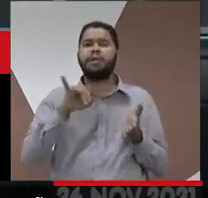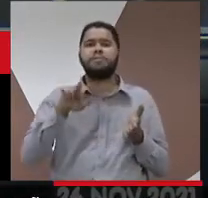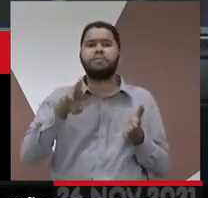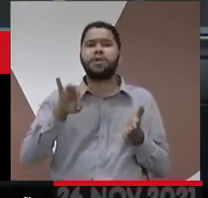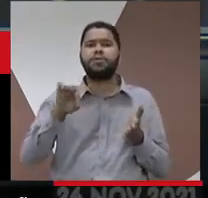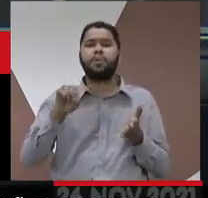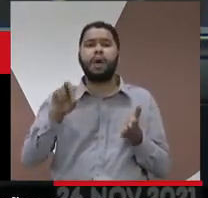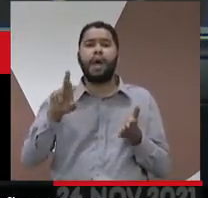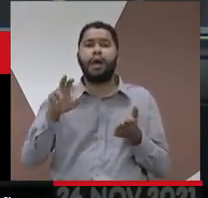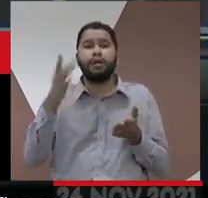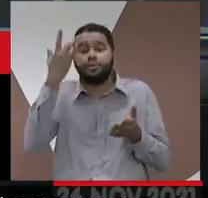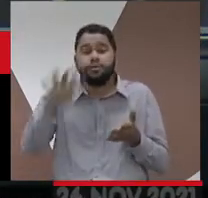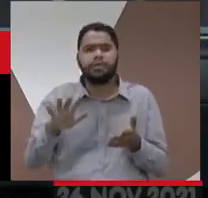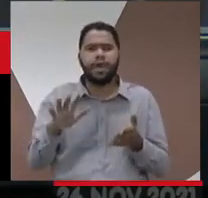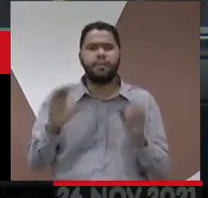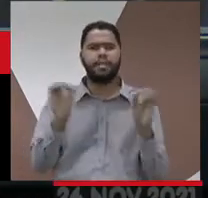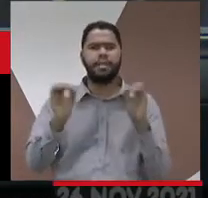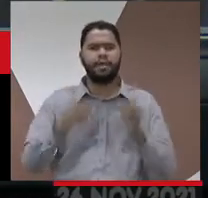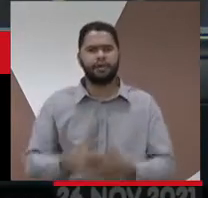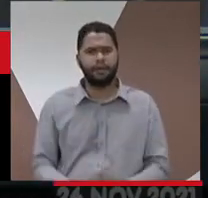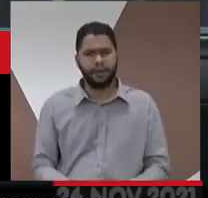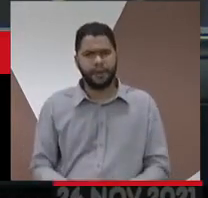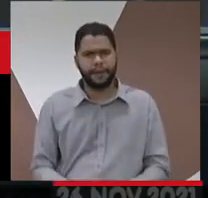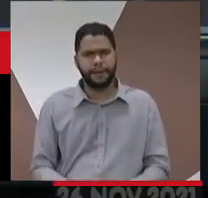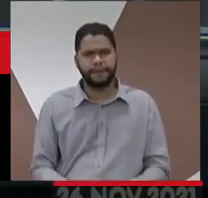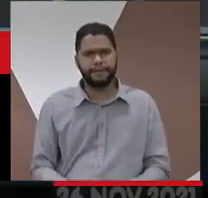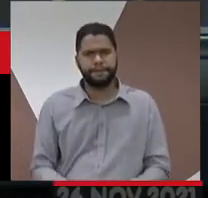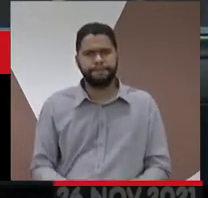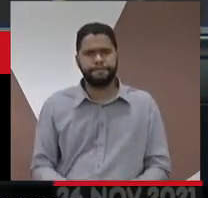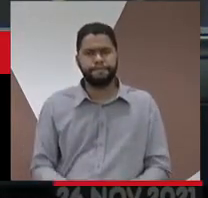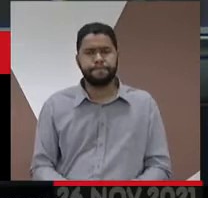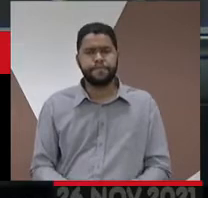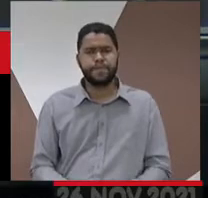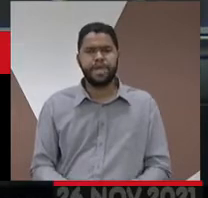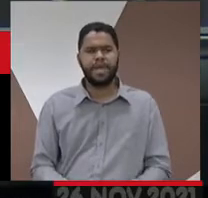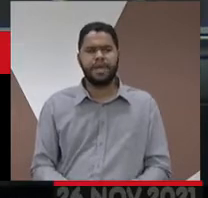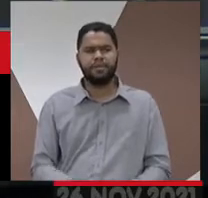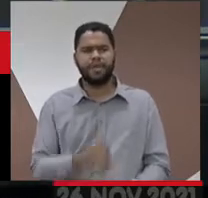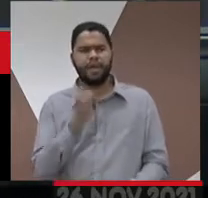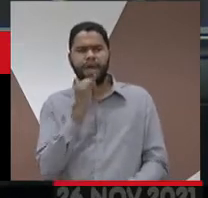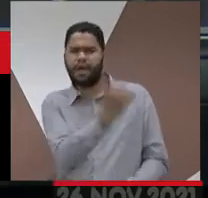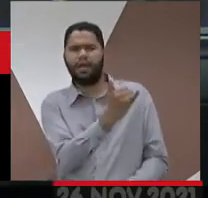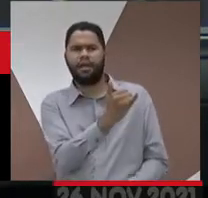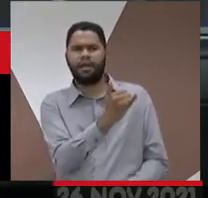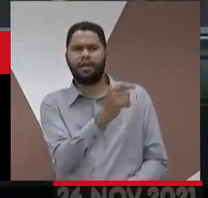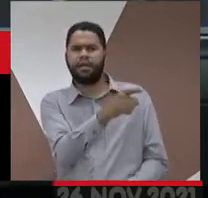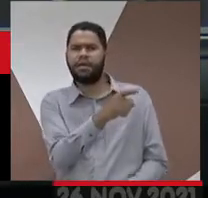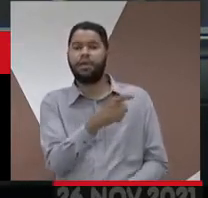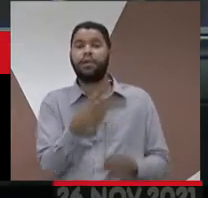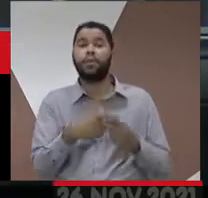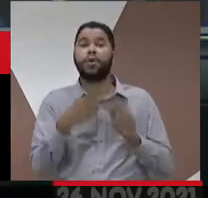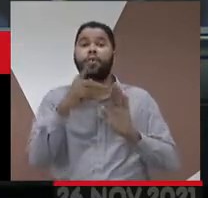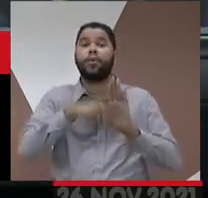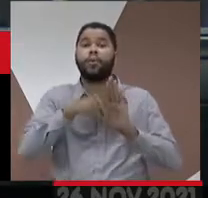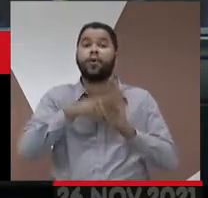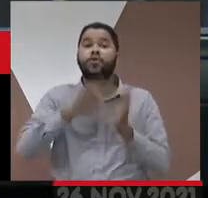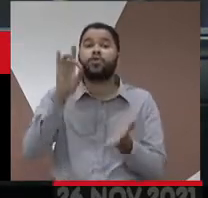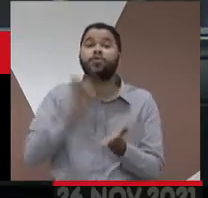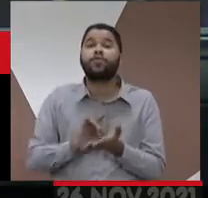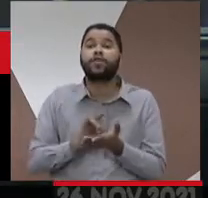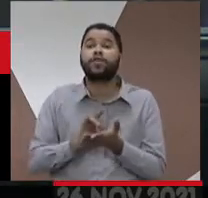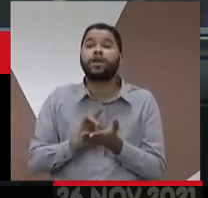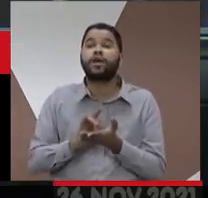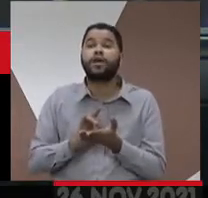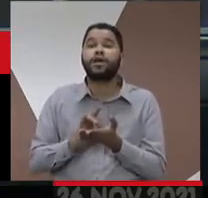sabe. Porque ele não sabe. Eu não tenho a quem me dirigir, porque o projeto de verdade está